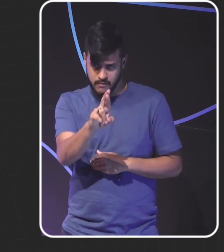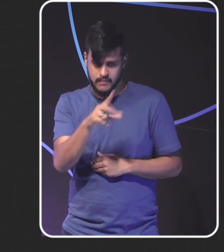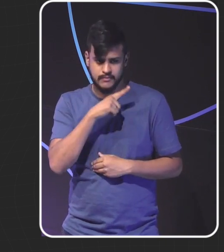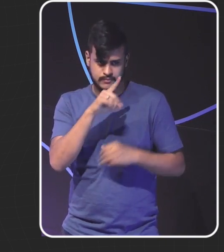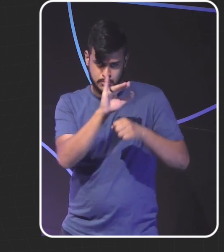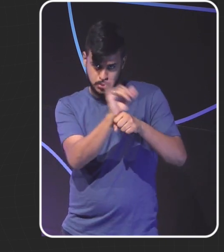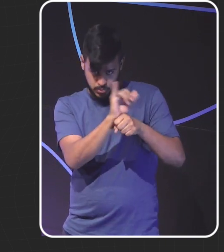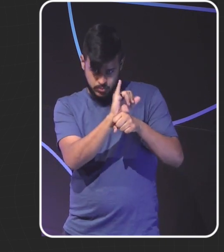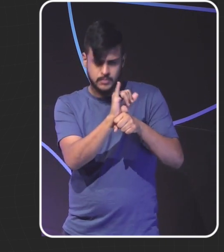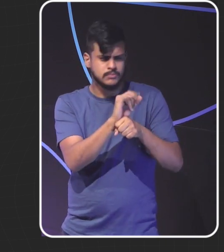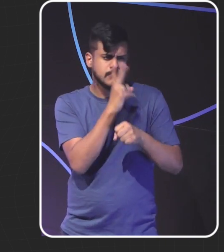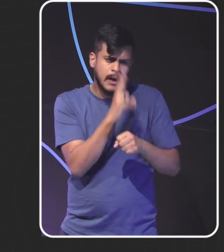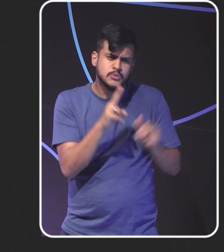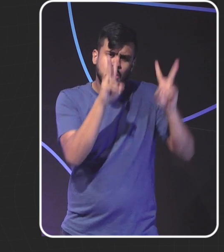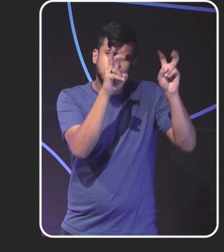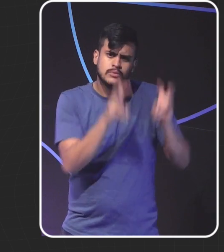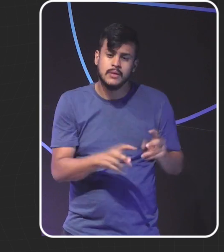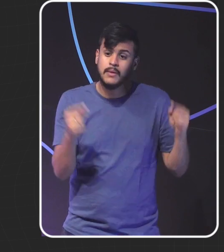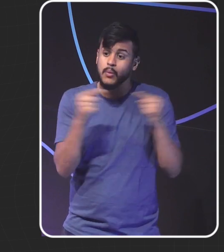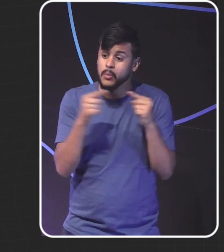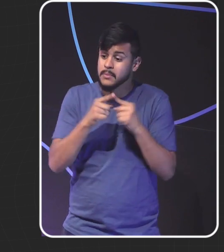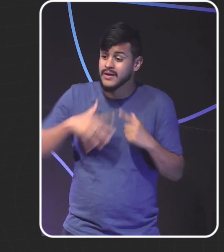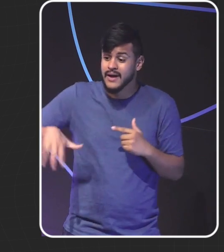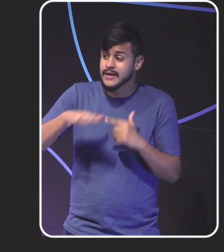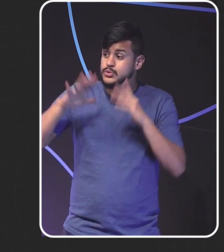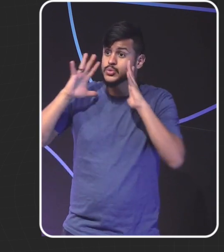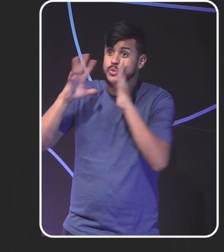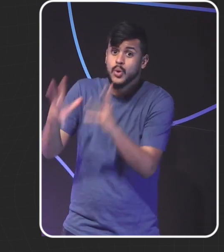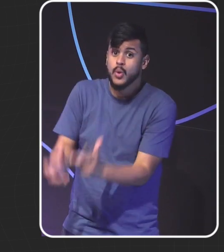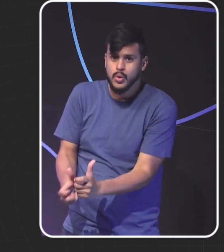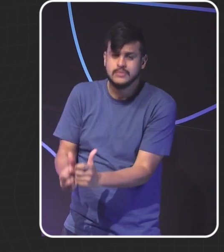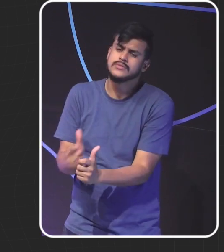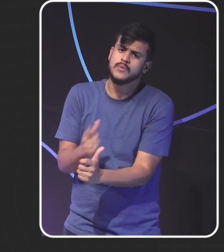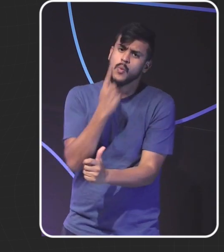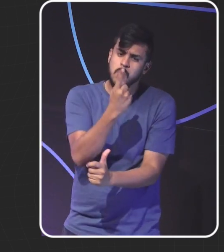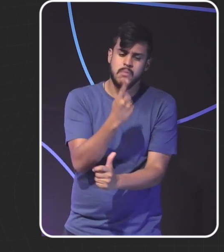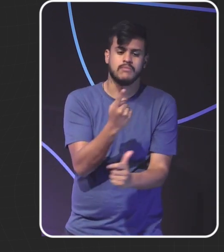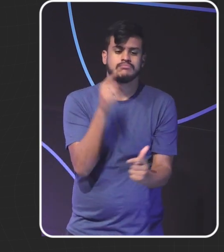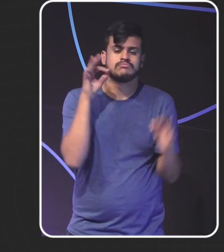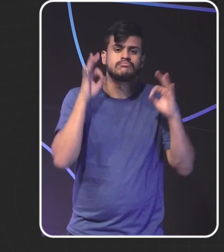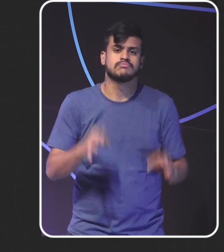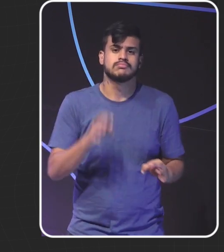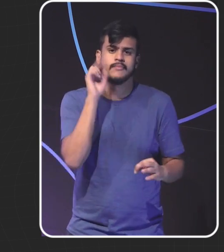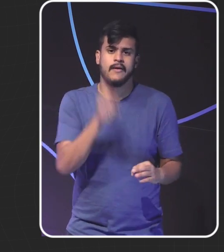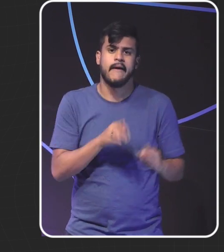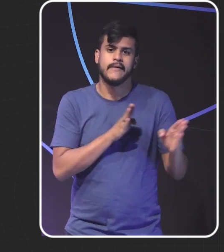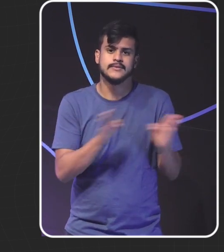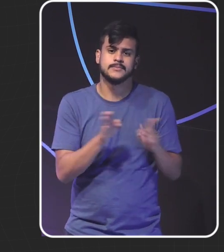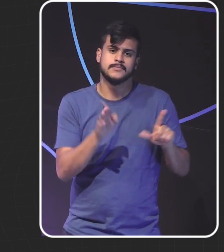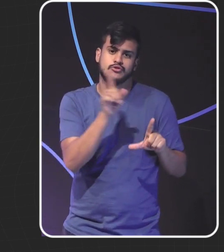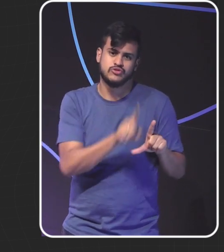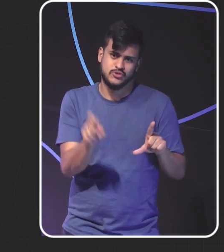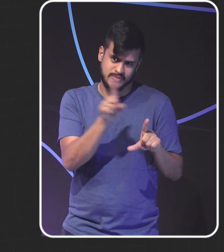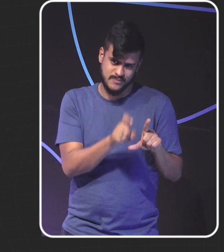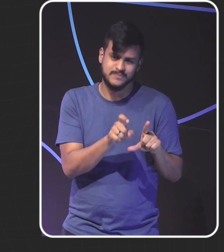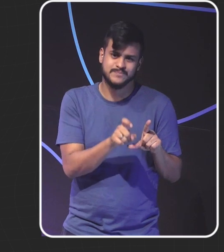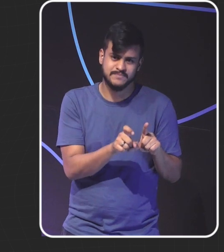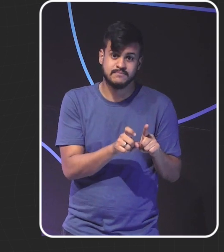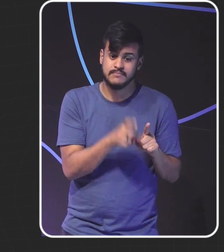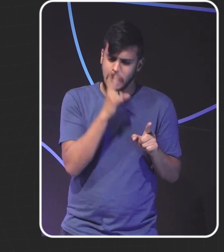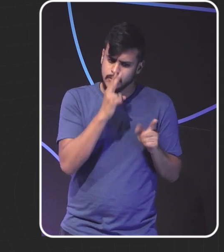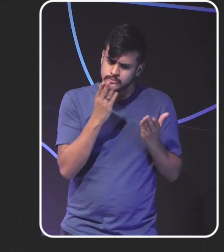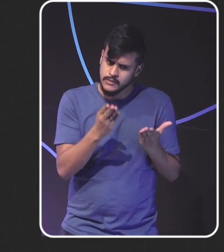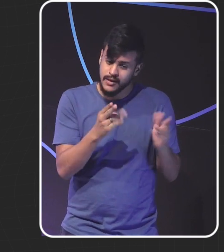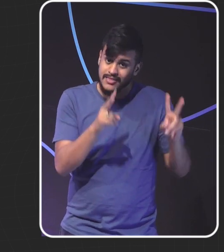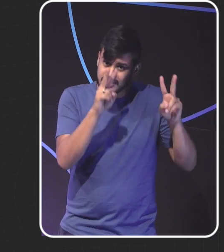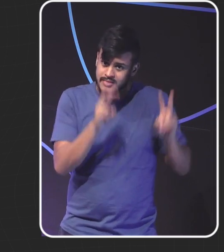diversas áreas, e acho que uma delas é a acessibilidade digital, e acho que é um tema que a gente começa a tratar também de forma